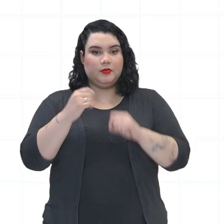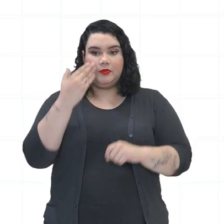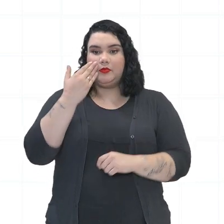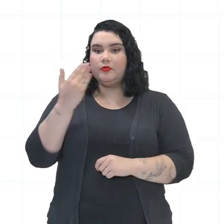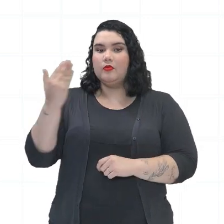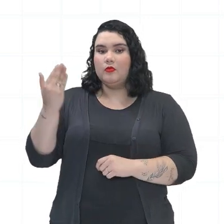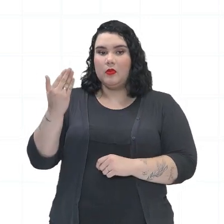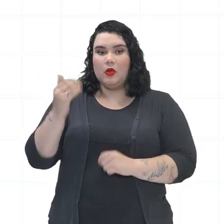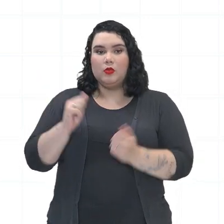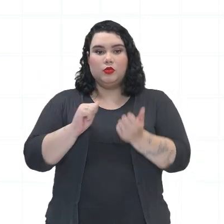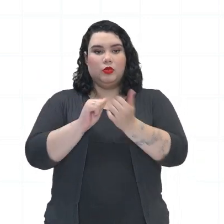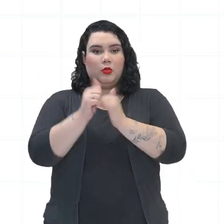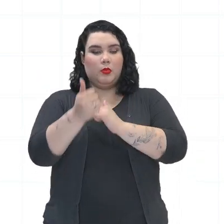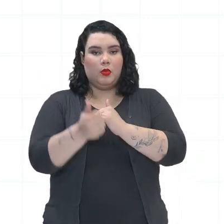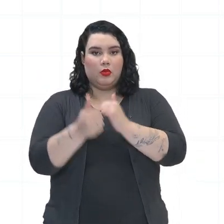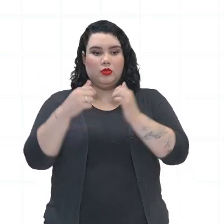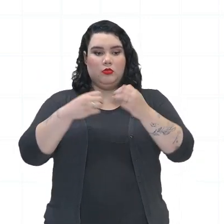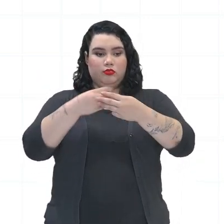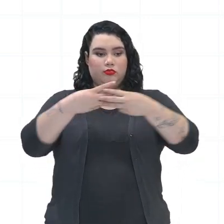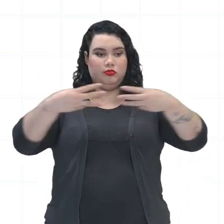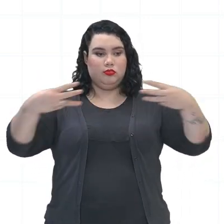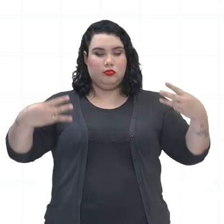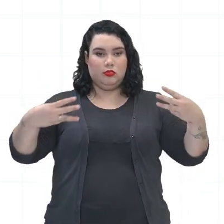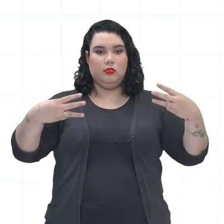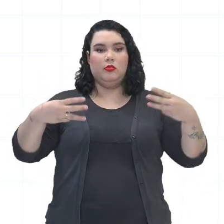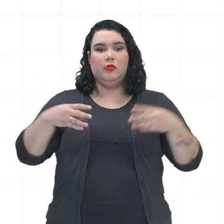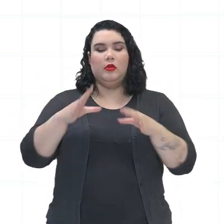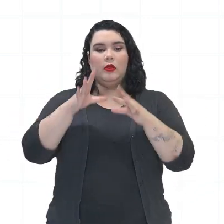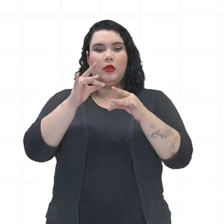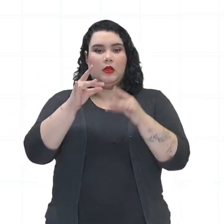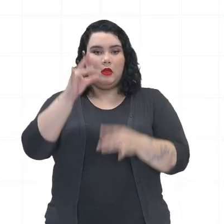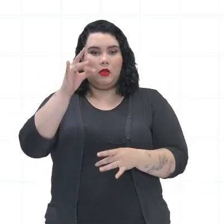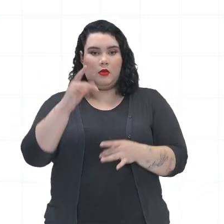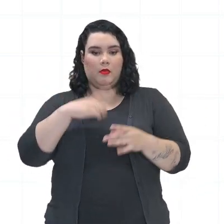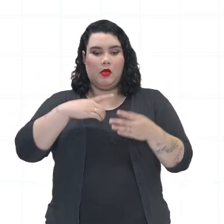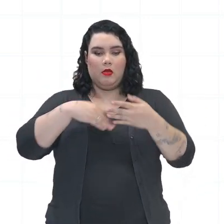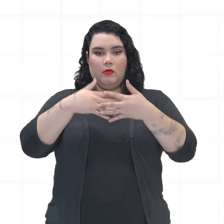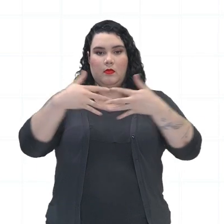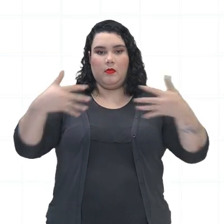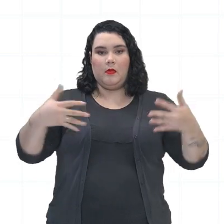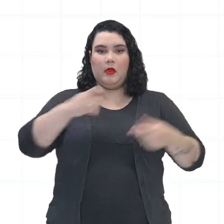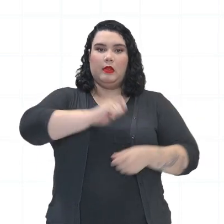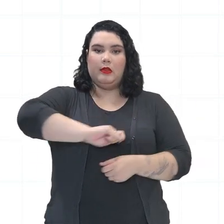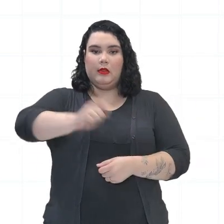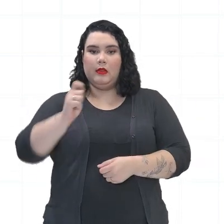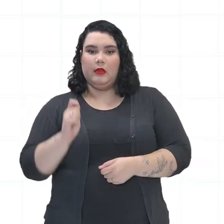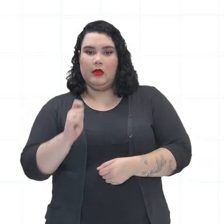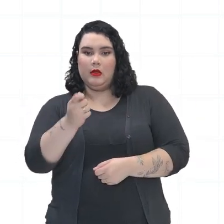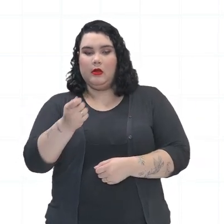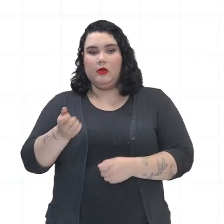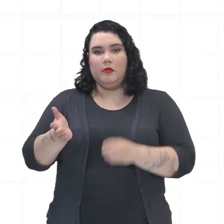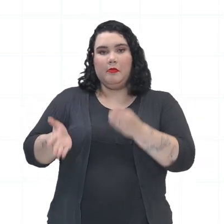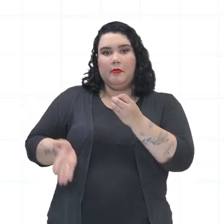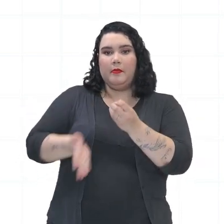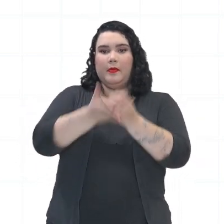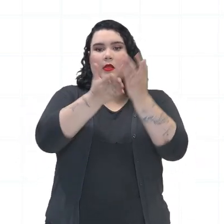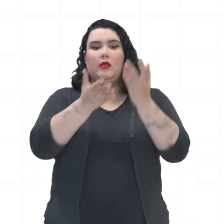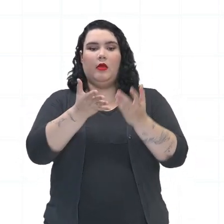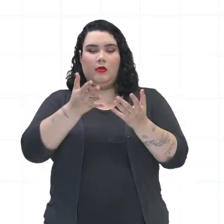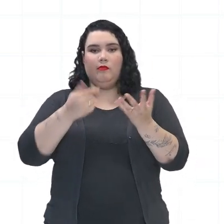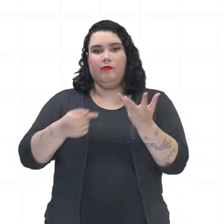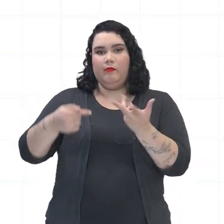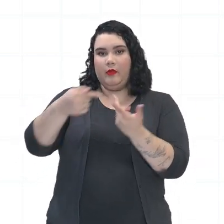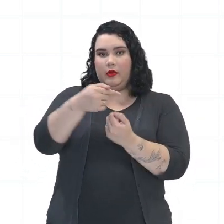rede e parede. Detalhamento, rede divisória, tênis, pádel, peteca, sepak takraw